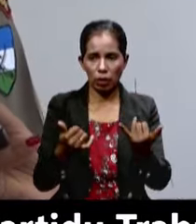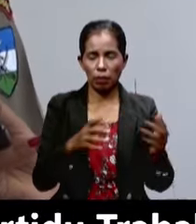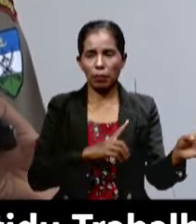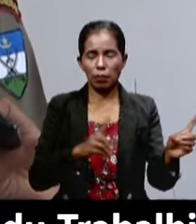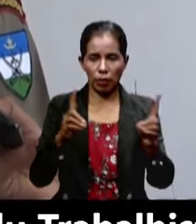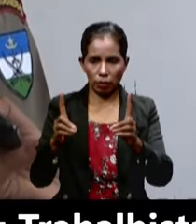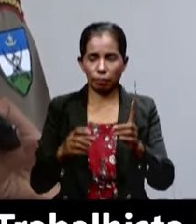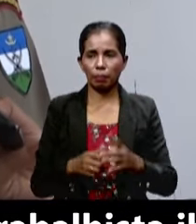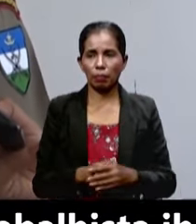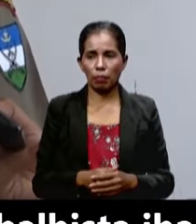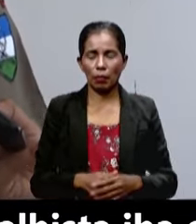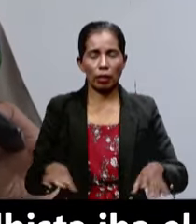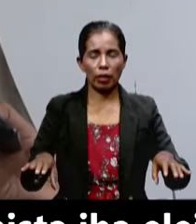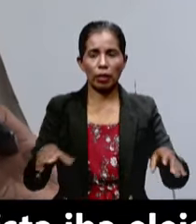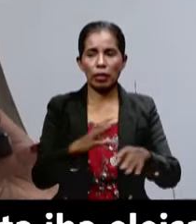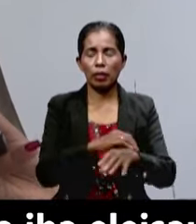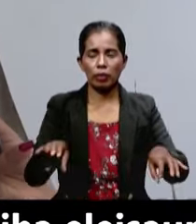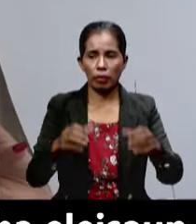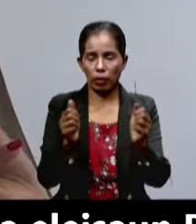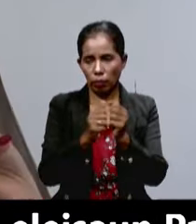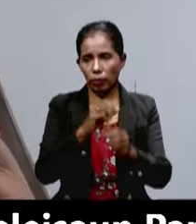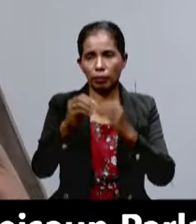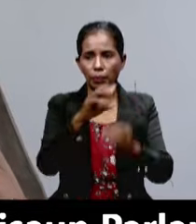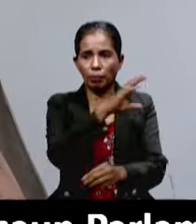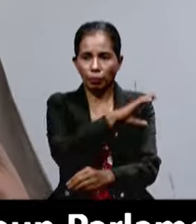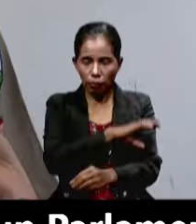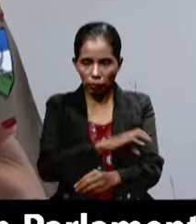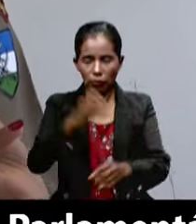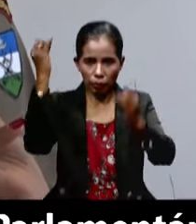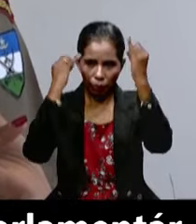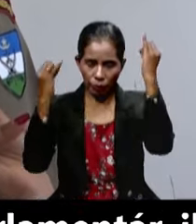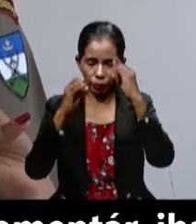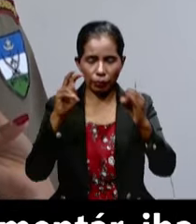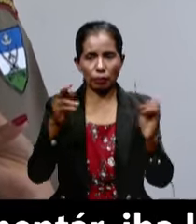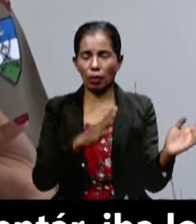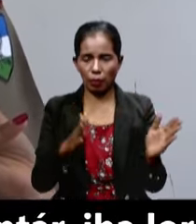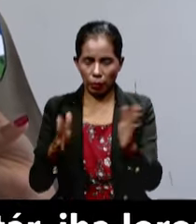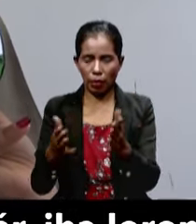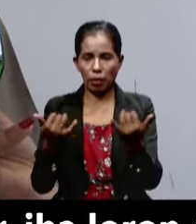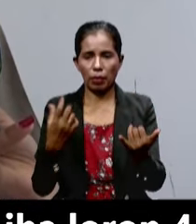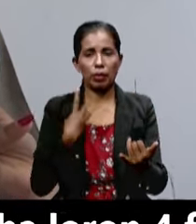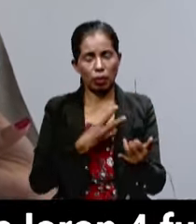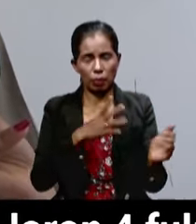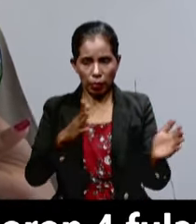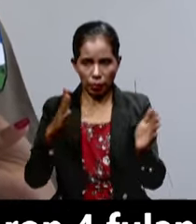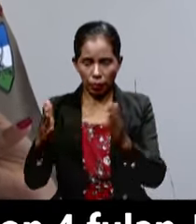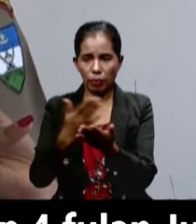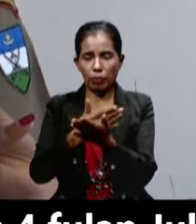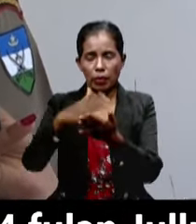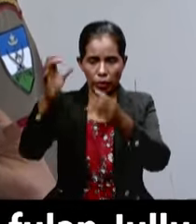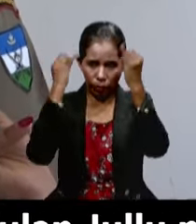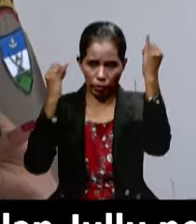ne gala Operação em Serra Behança com uma de segurança, informação em linha, preparativo na hora da Behança, sensibilização